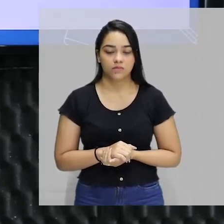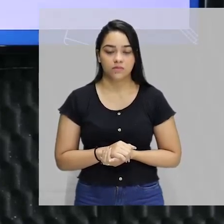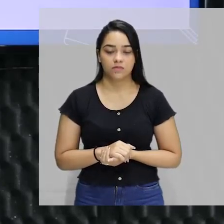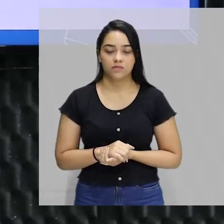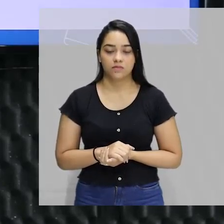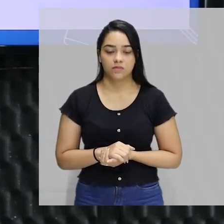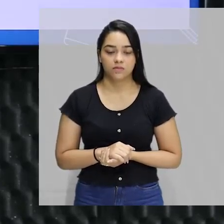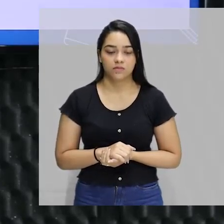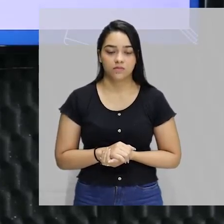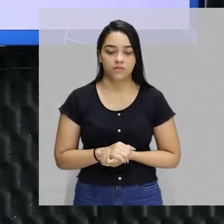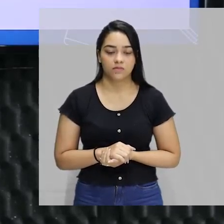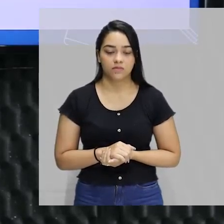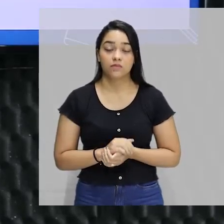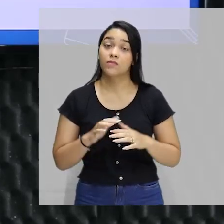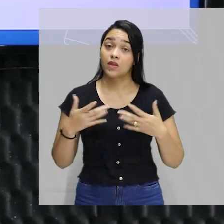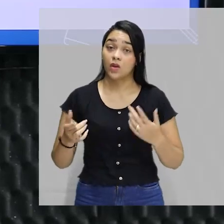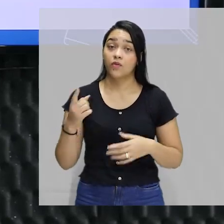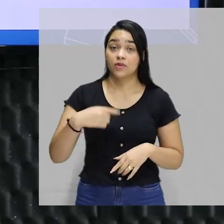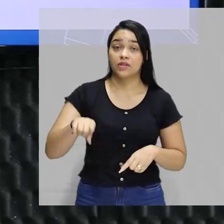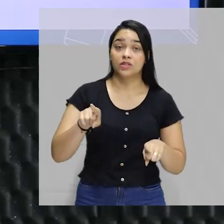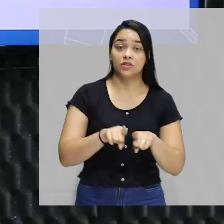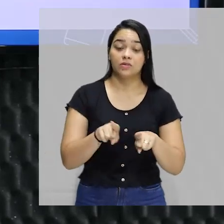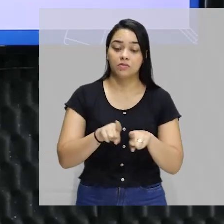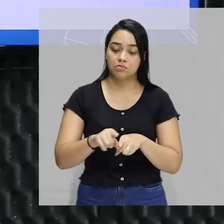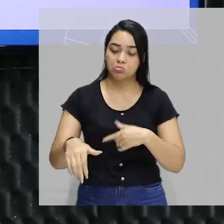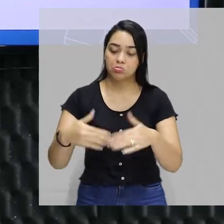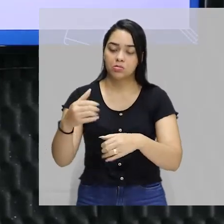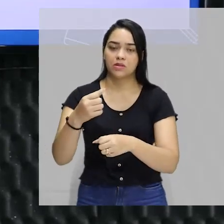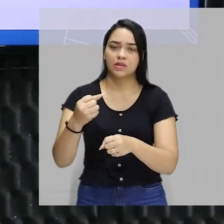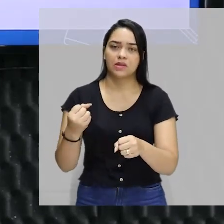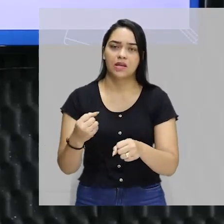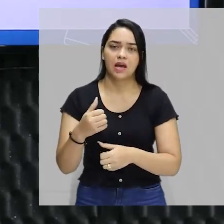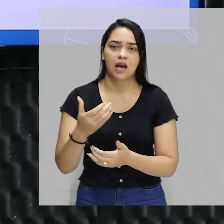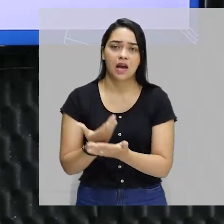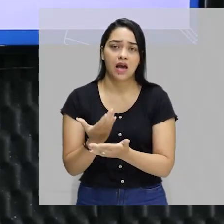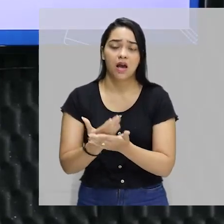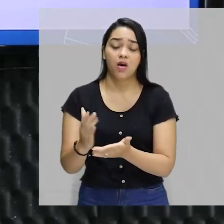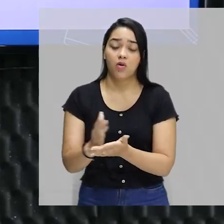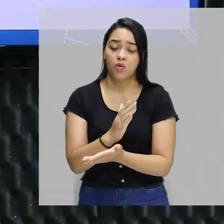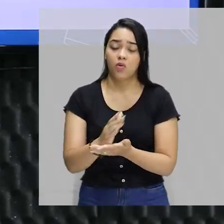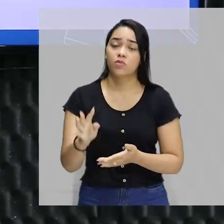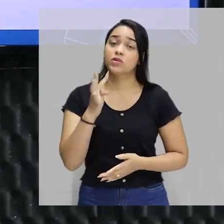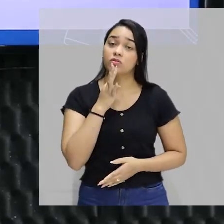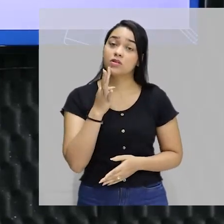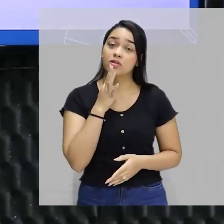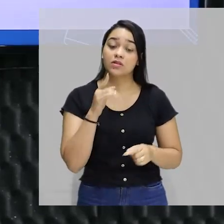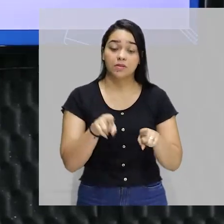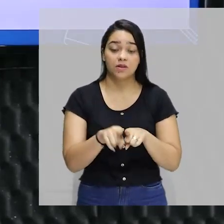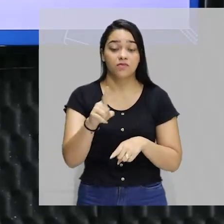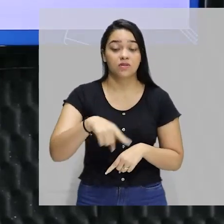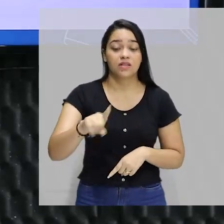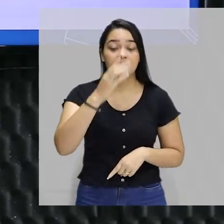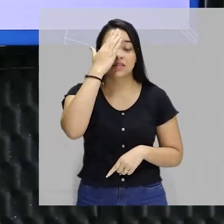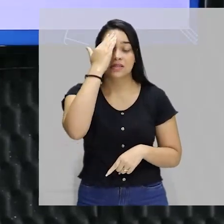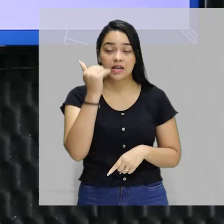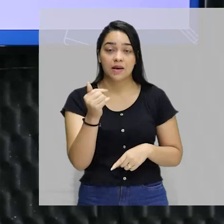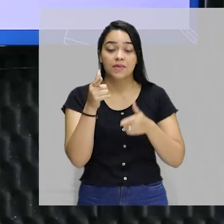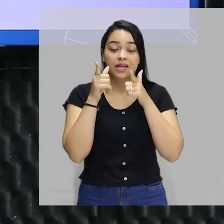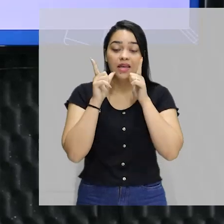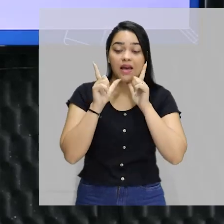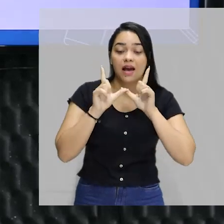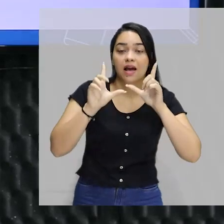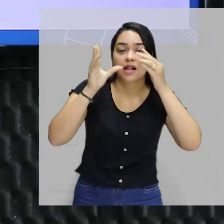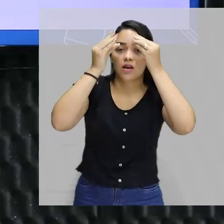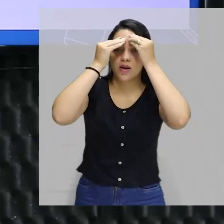da textualidade. Vocês vão ver ao longo da aula que algumas já são bem conhecidas. E vocês sabem que a linguagem ela está o